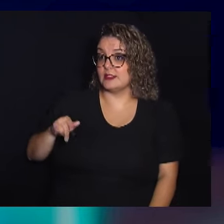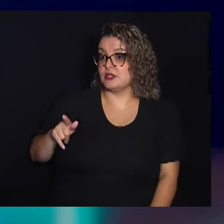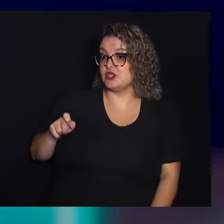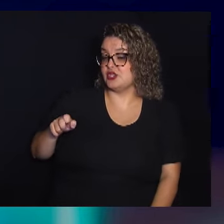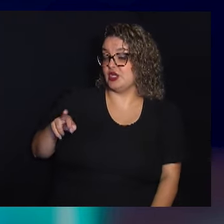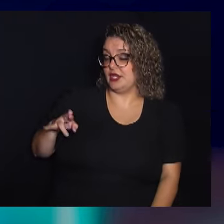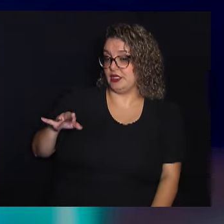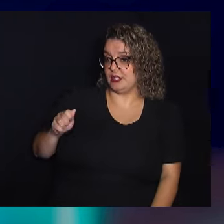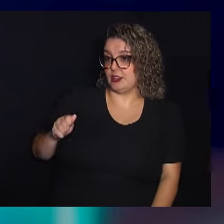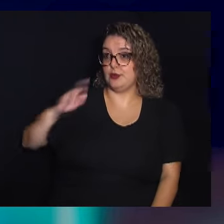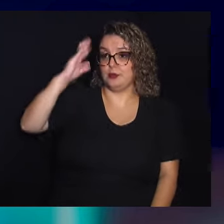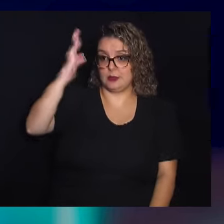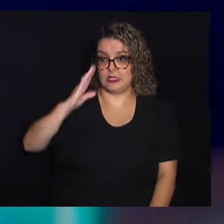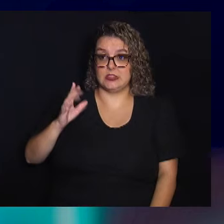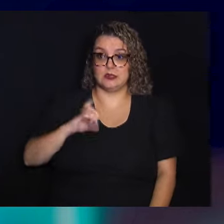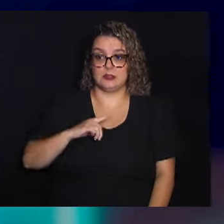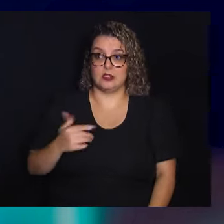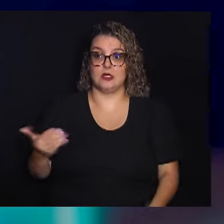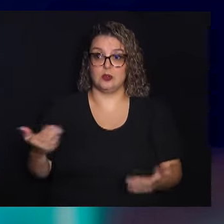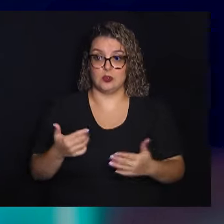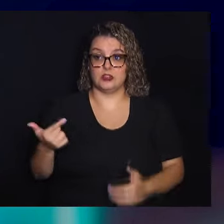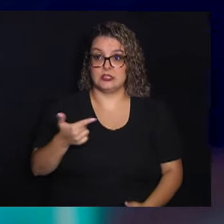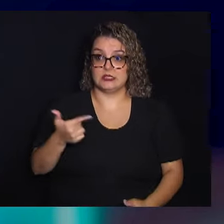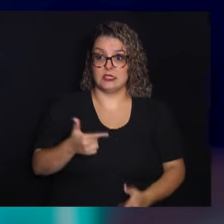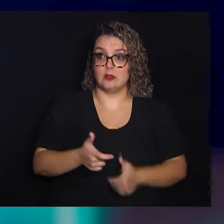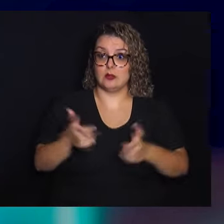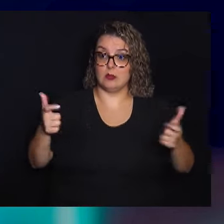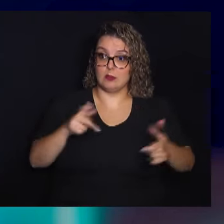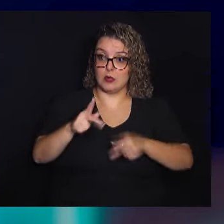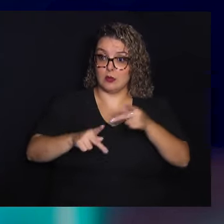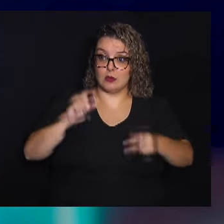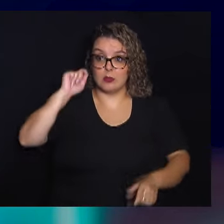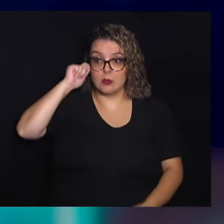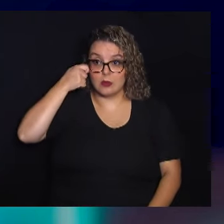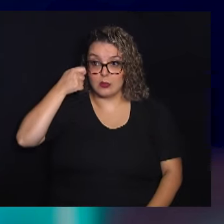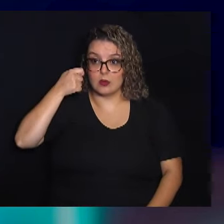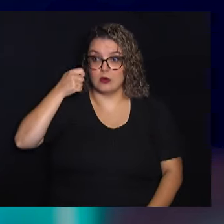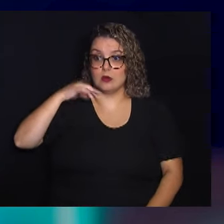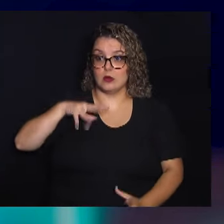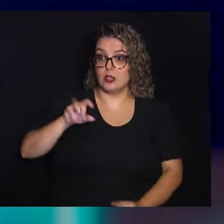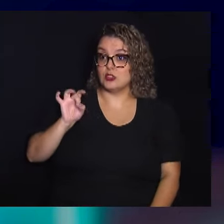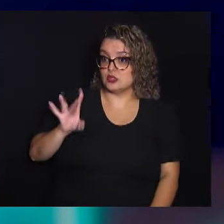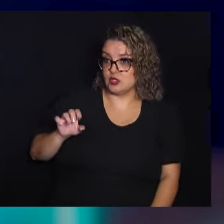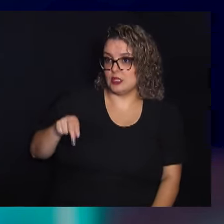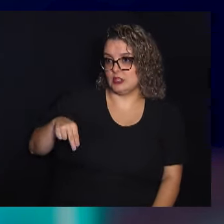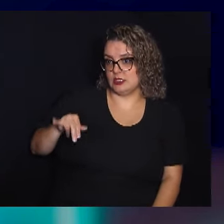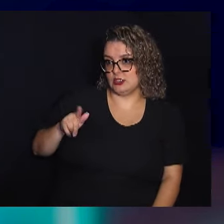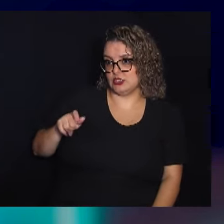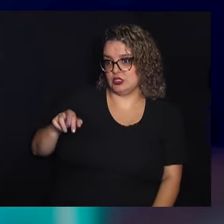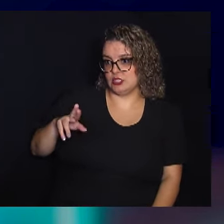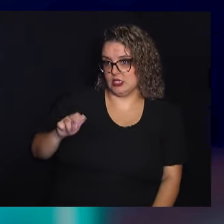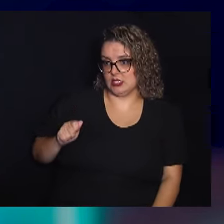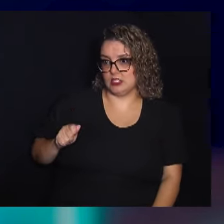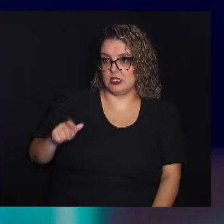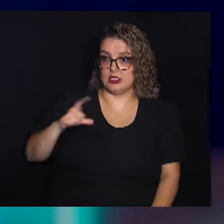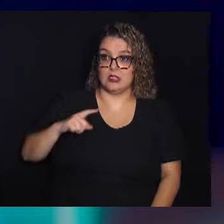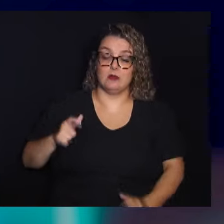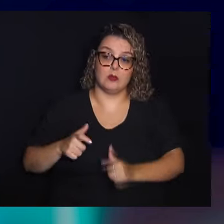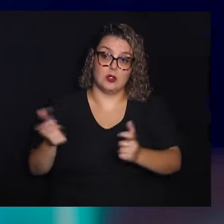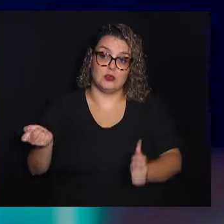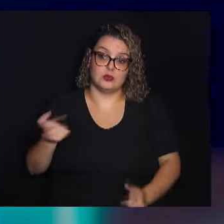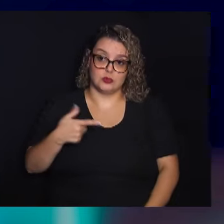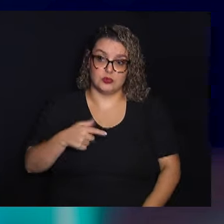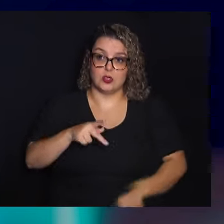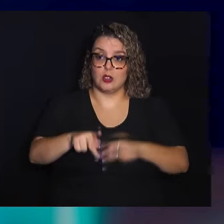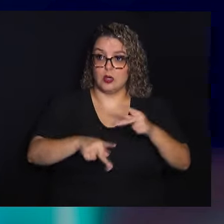a Nigéria o Brasil tem hoje a segunda maior população negra do mundo só a Nigéria tem uma população negra